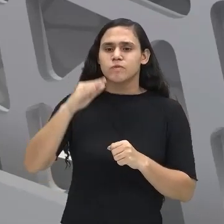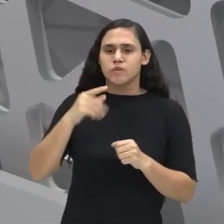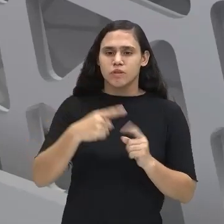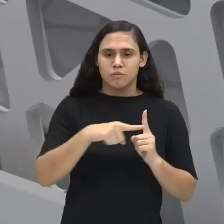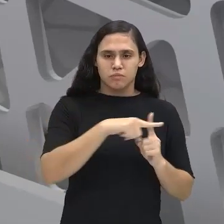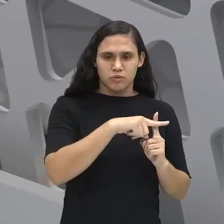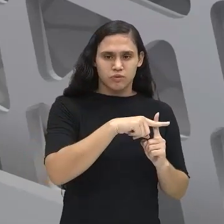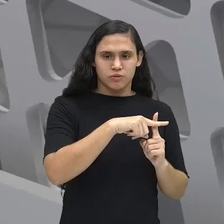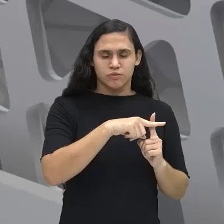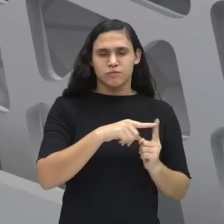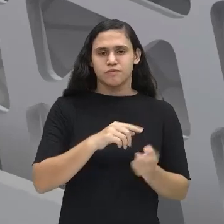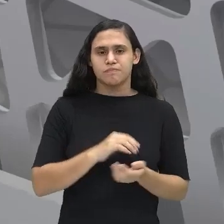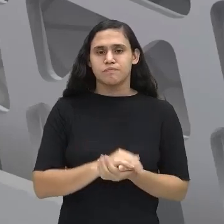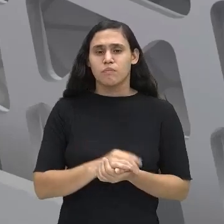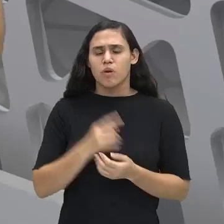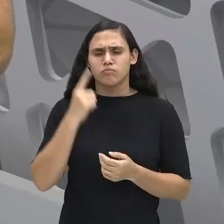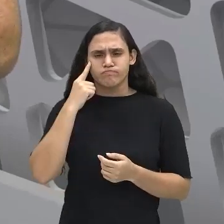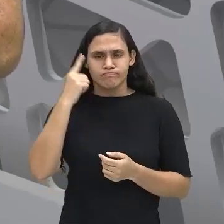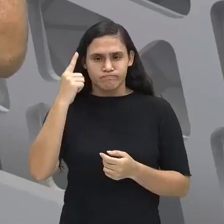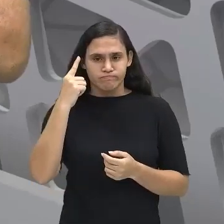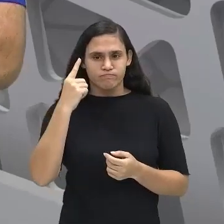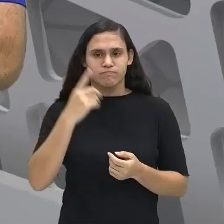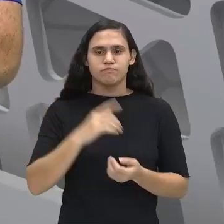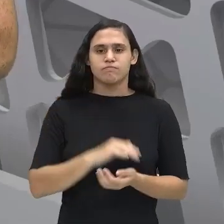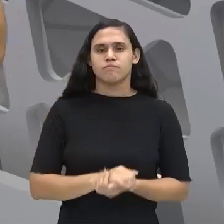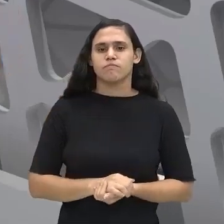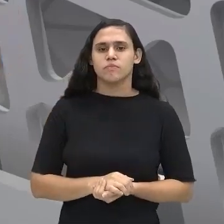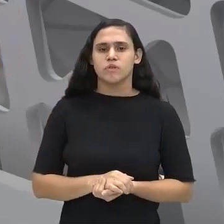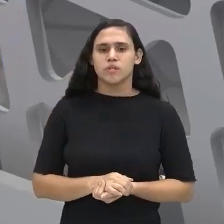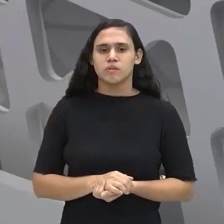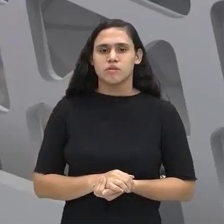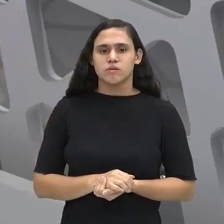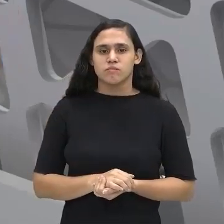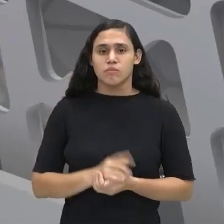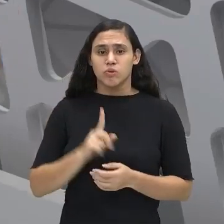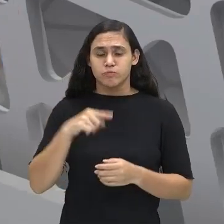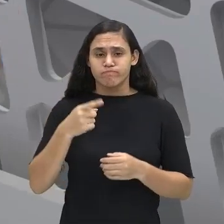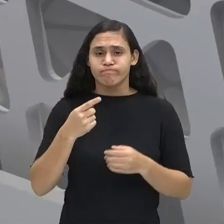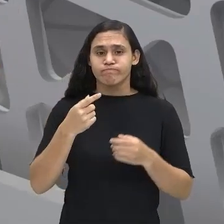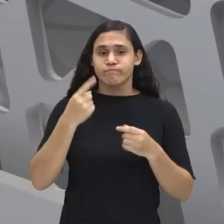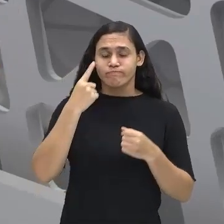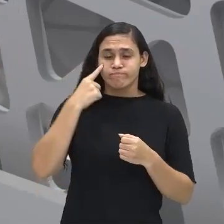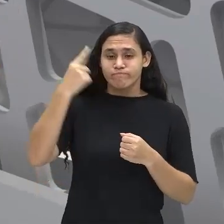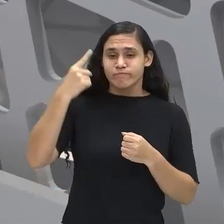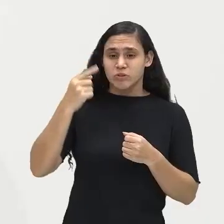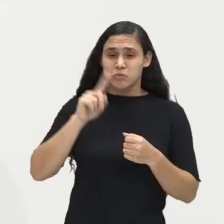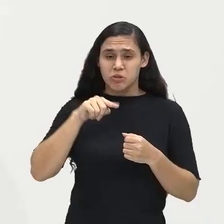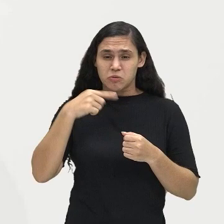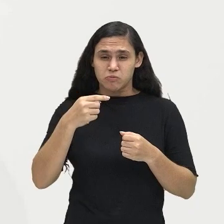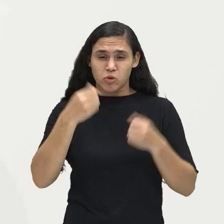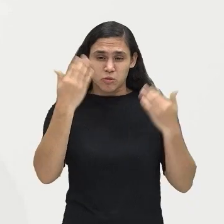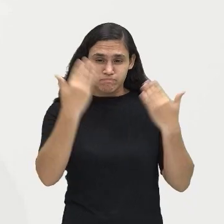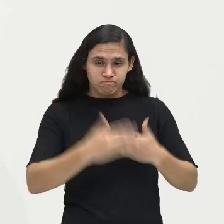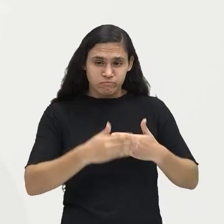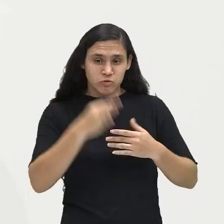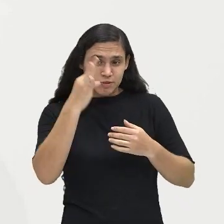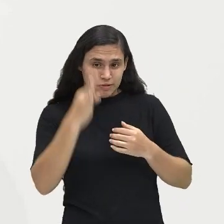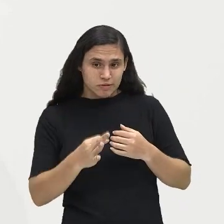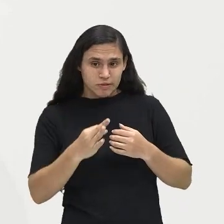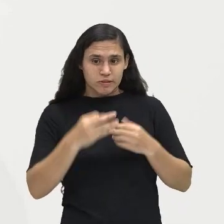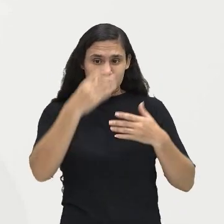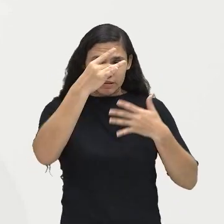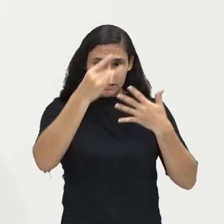positivo, beleza? Fica esperto aí, hein, para acertar as questões aí da prova, pessoal. Então, vamos continuar aqui a